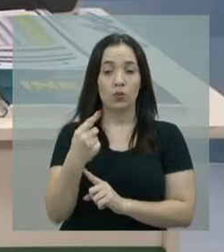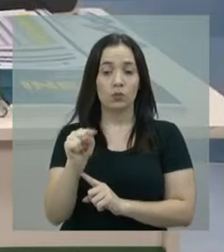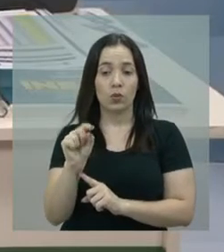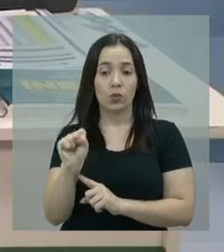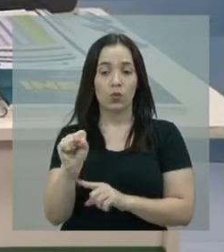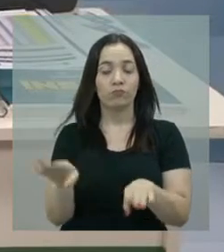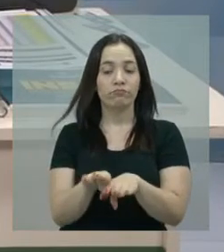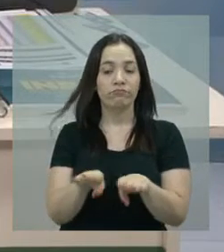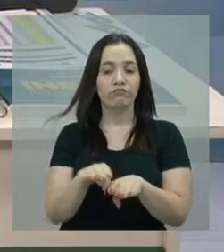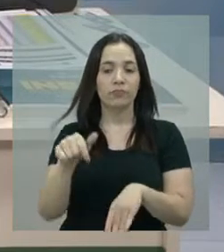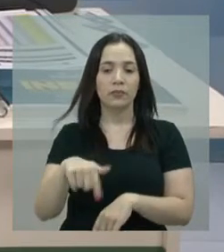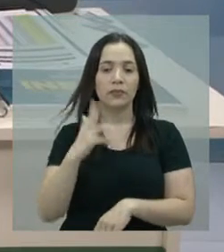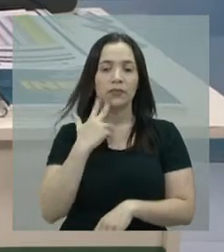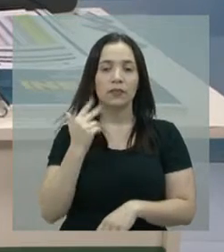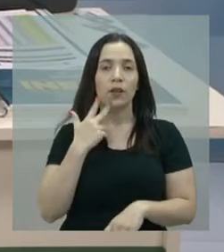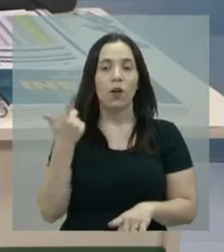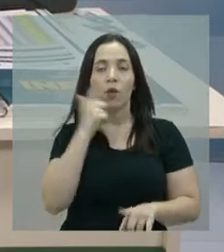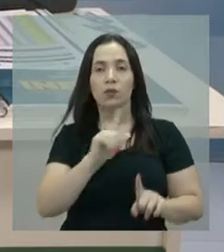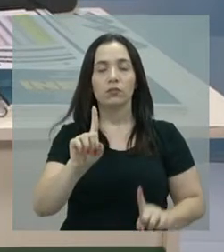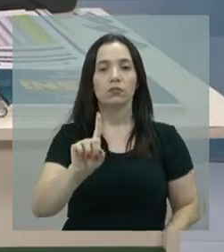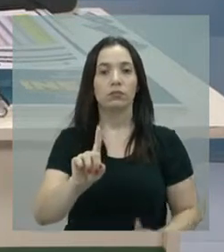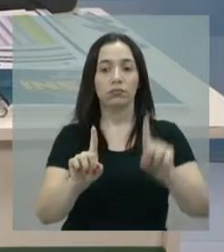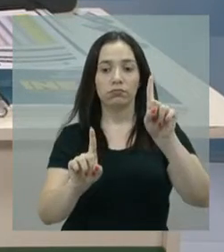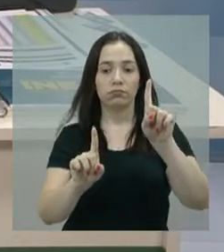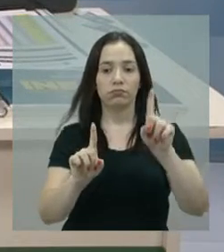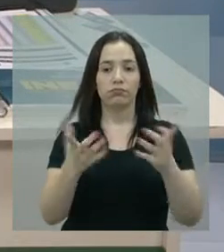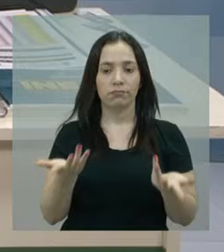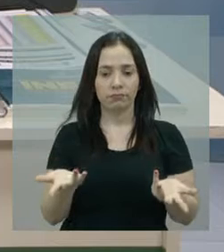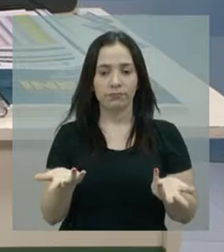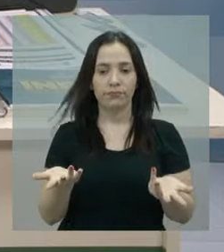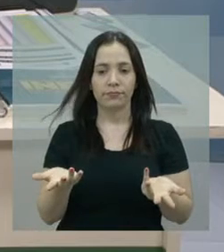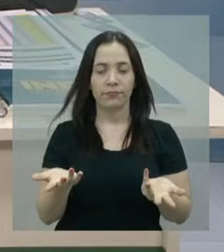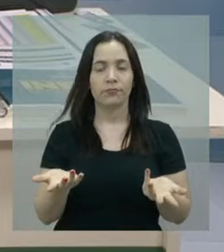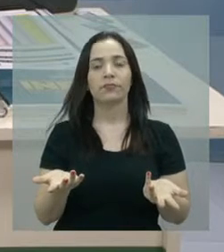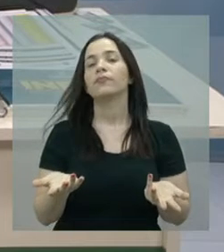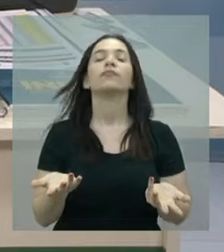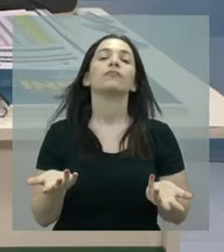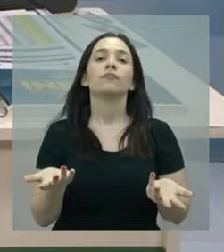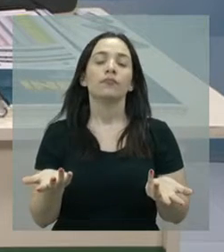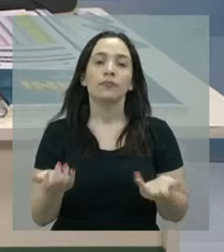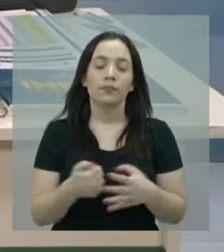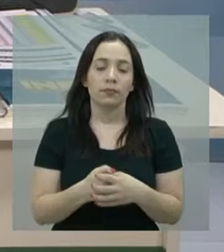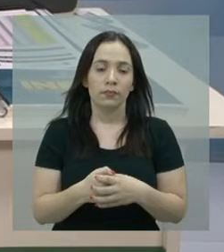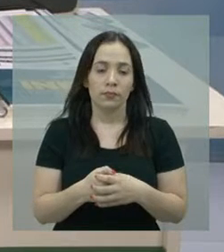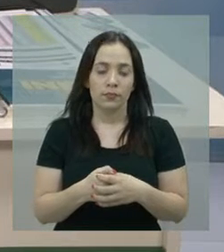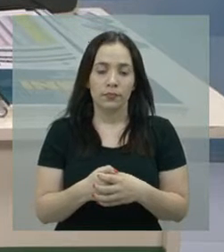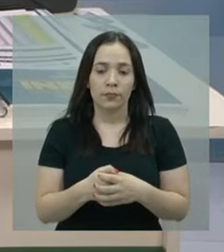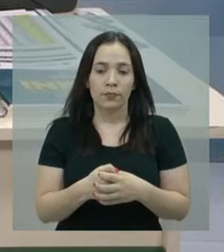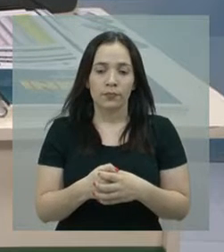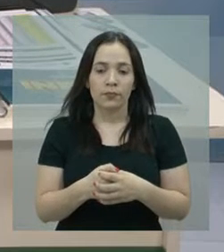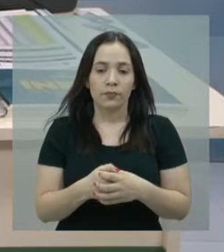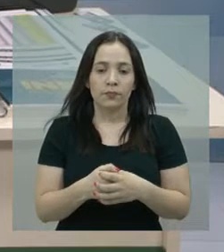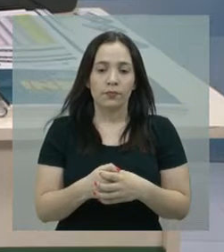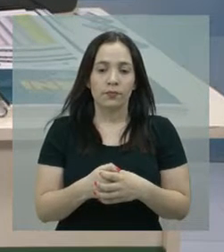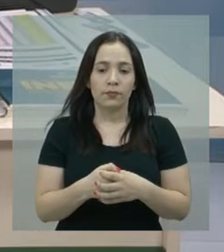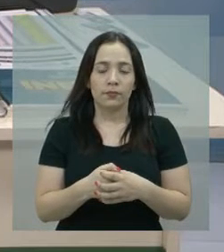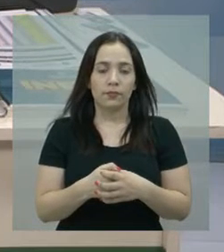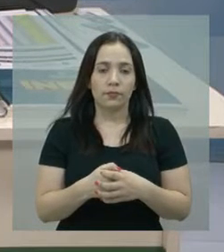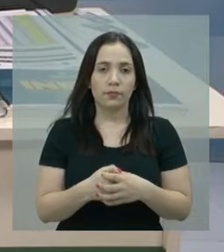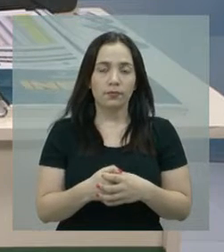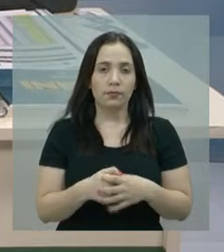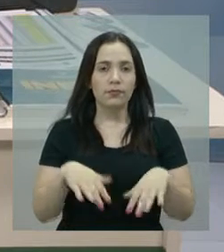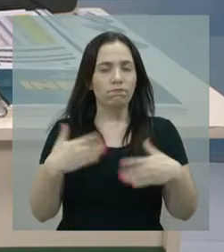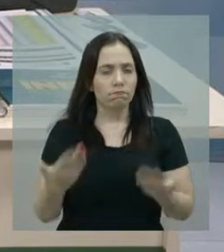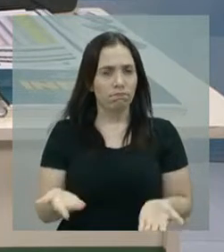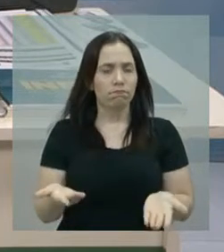né? Mas o Ceará subiu para 6,1 e Sergipe... ficou em 4,3. Em 4,3. Então, a